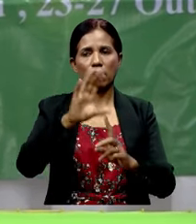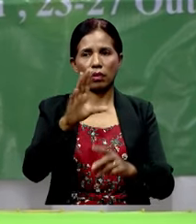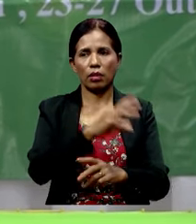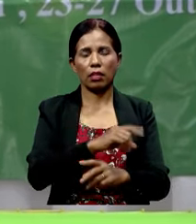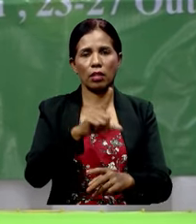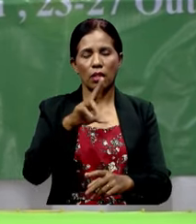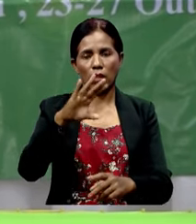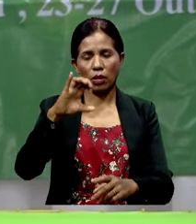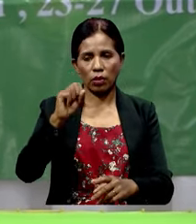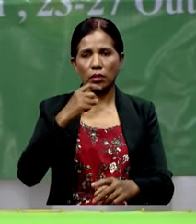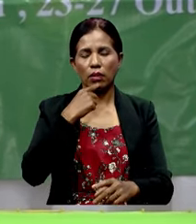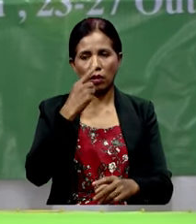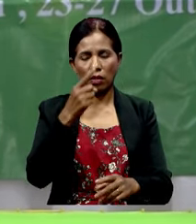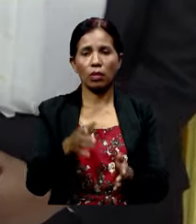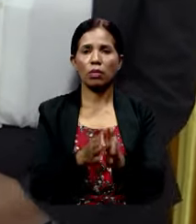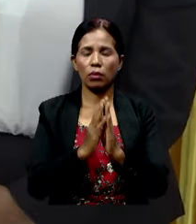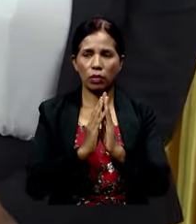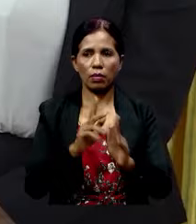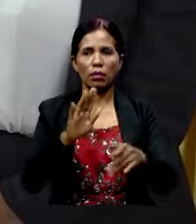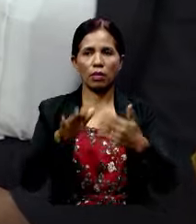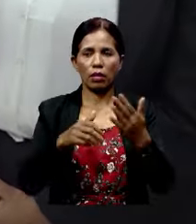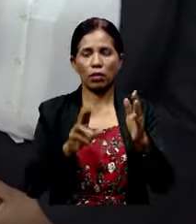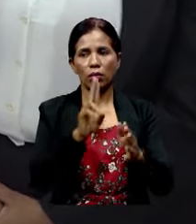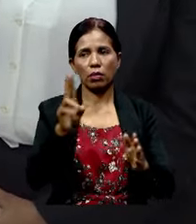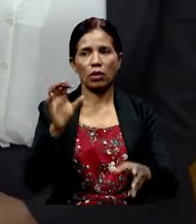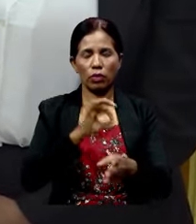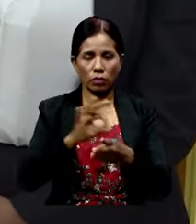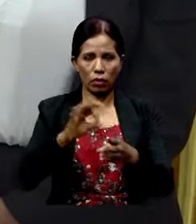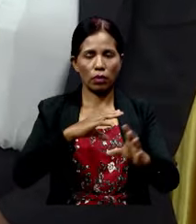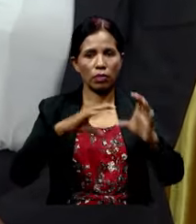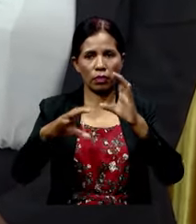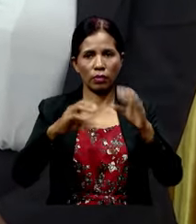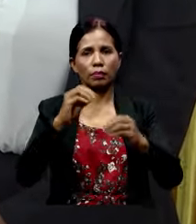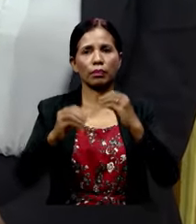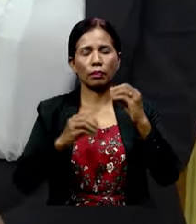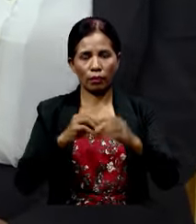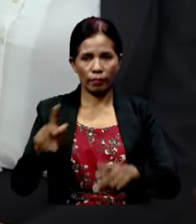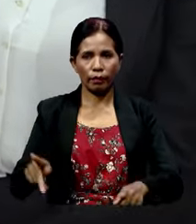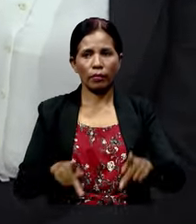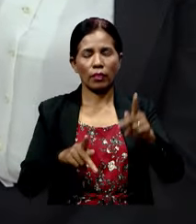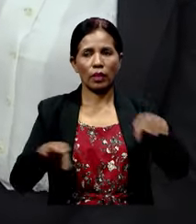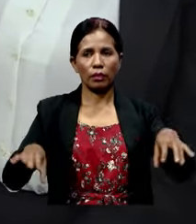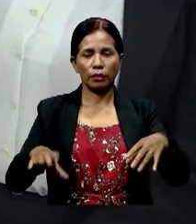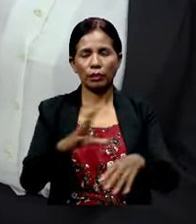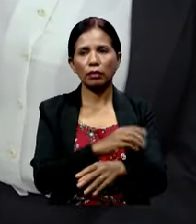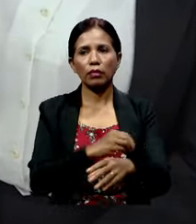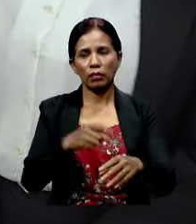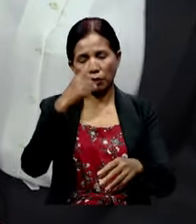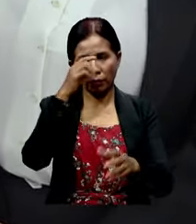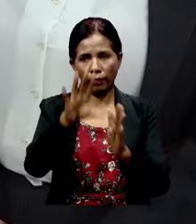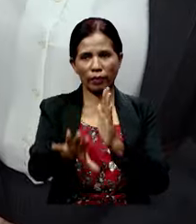Luiz Evaristo Soares, o suba formando Cirato aproveita a formação comunicação, a relação pública no serviço protocolo, também